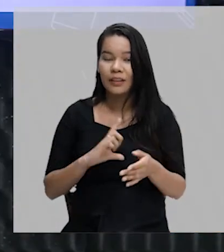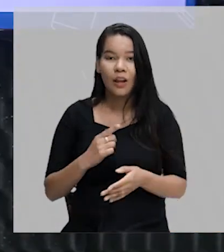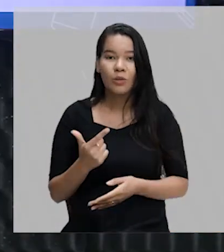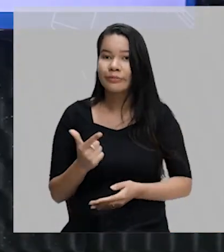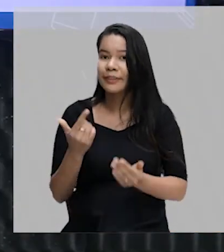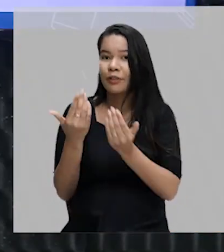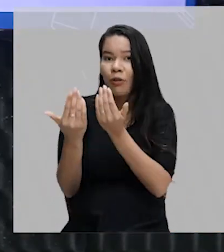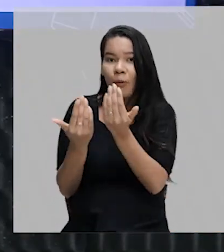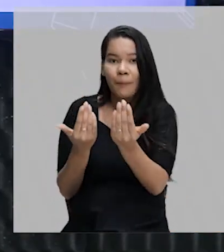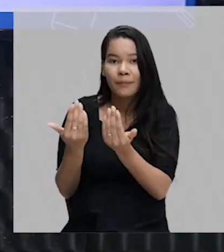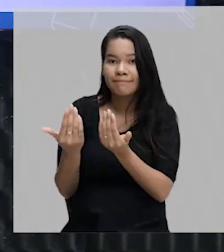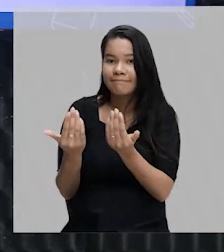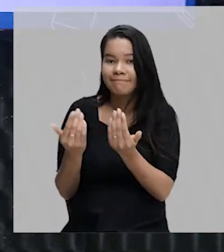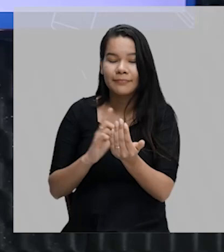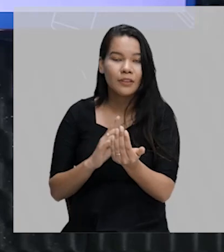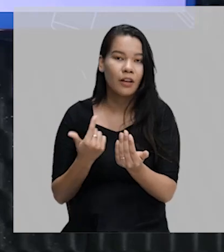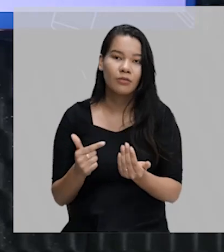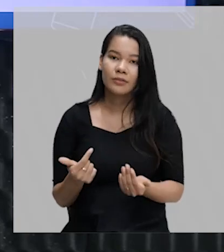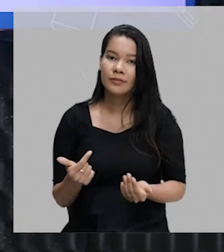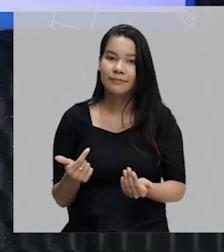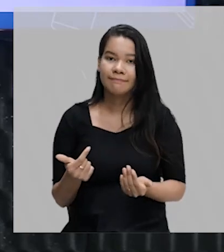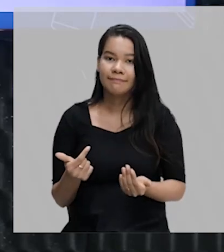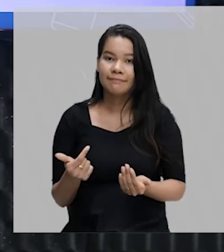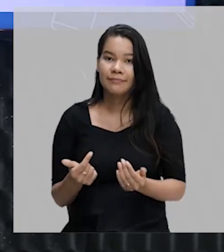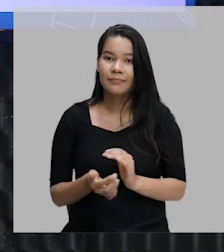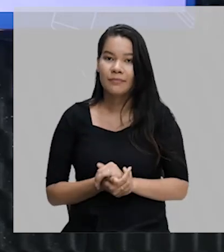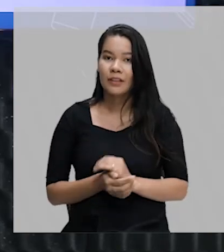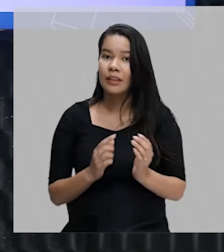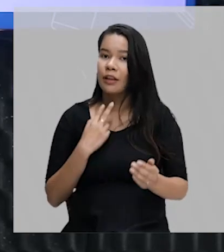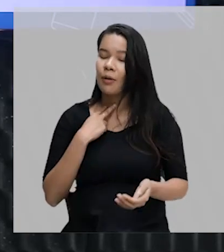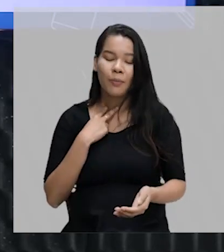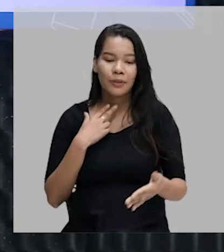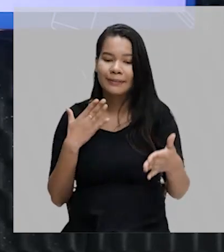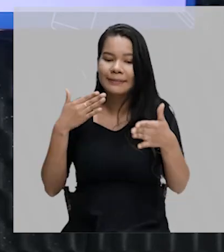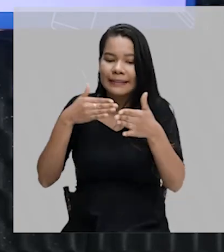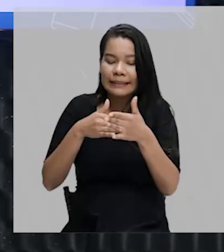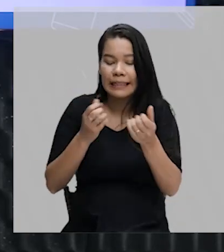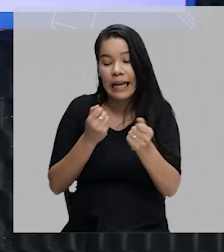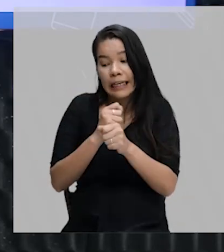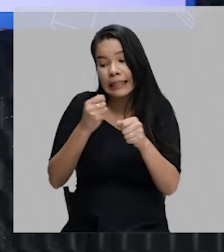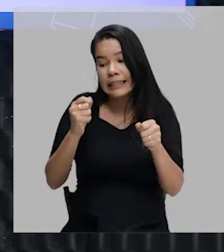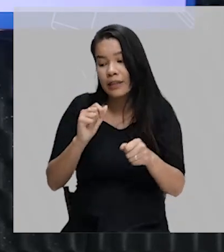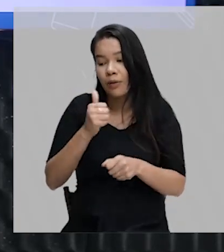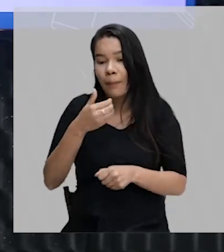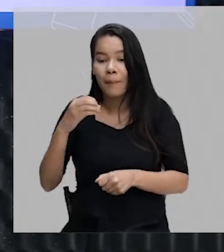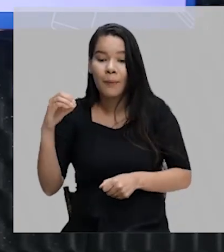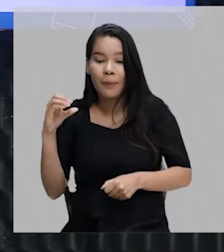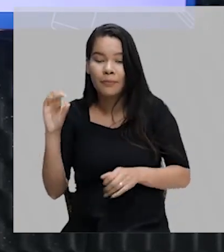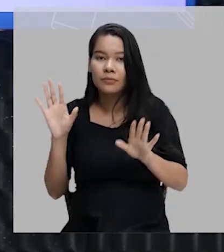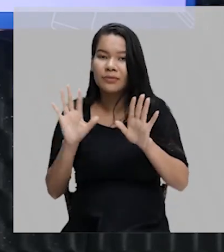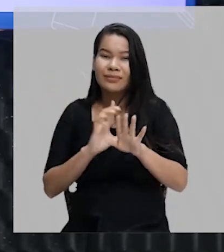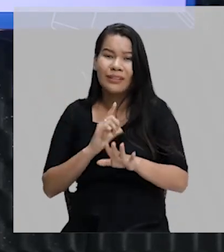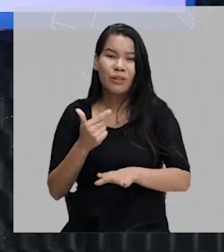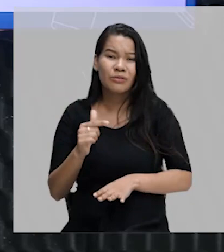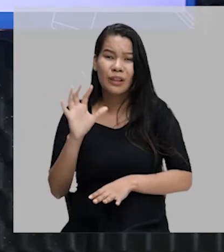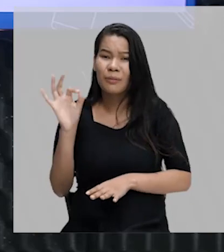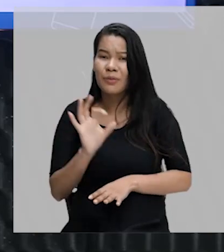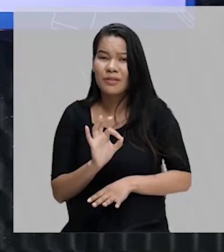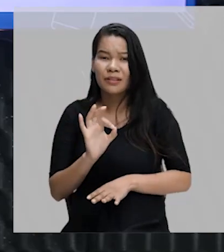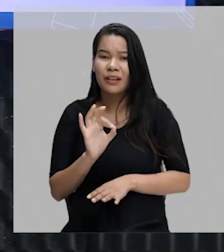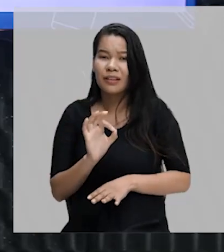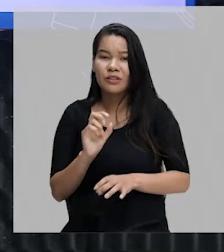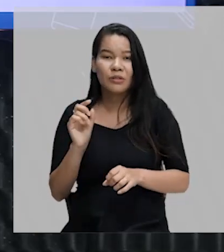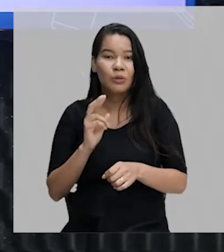incomparável, não tem como você delimitar, né? Cresceu tantos por cento. Não, ele não para,